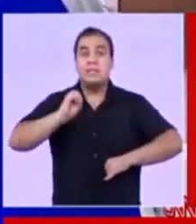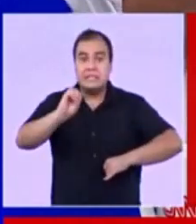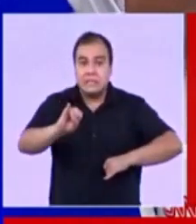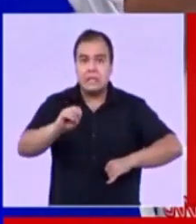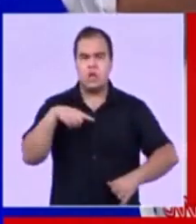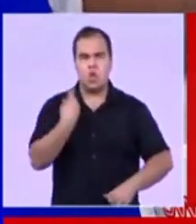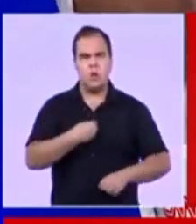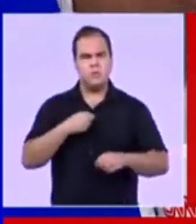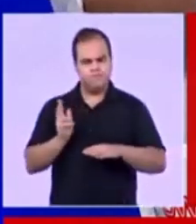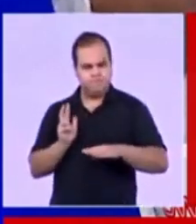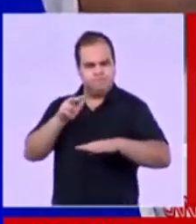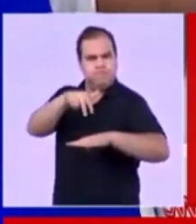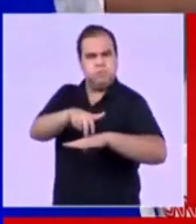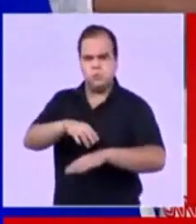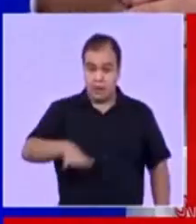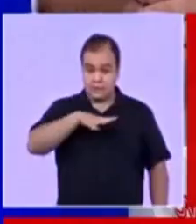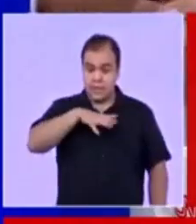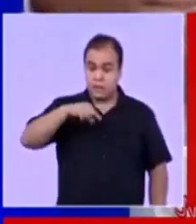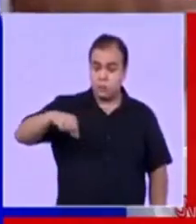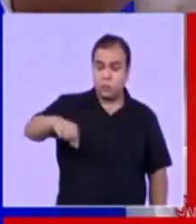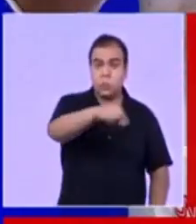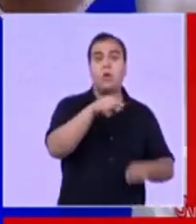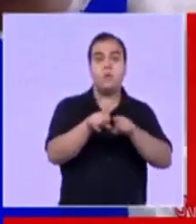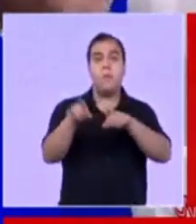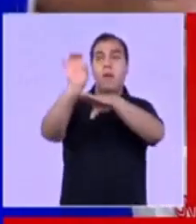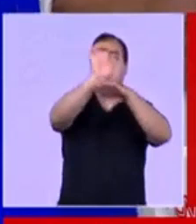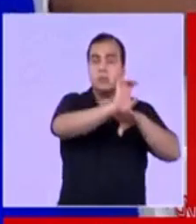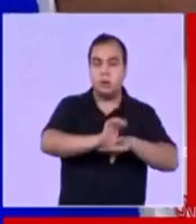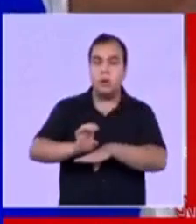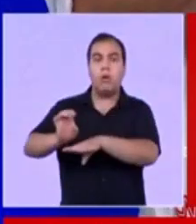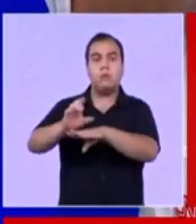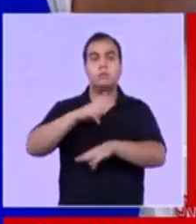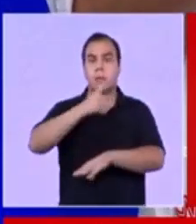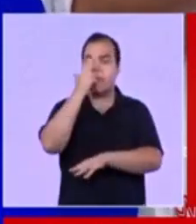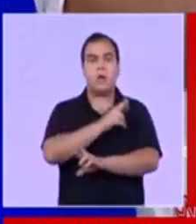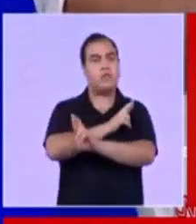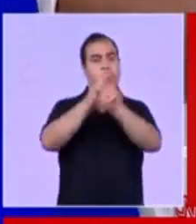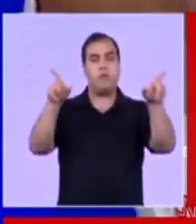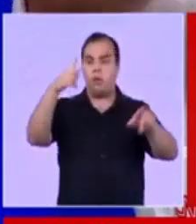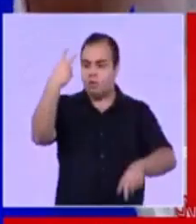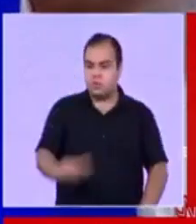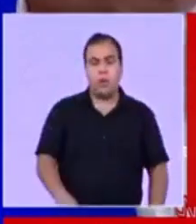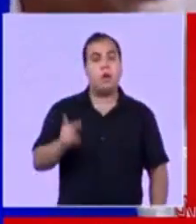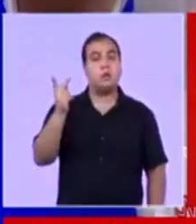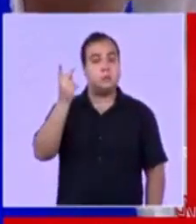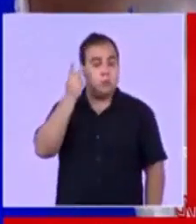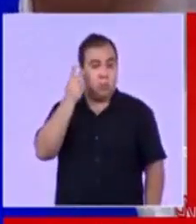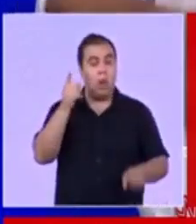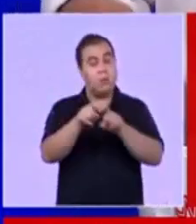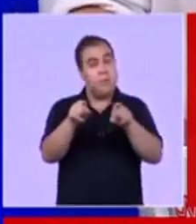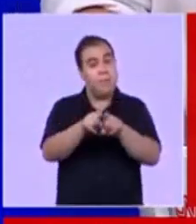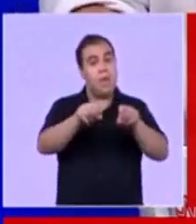o poder público não tiver ousadia não tiver firmeza há uma desproporção no sistema tributário brasileiro e eu